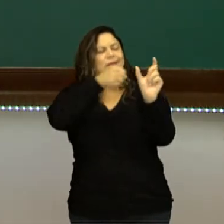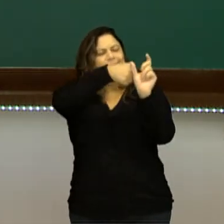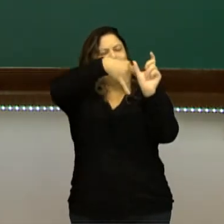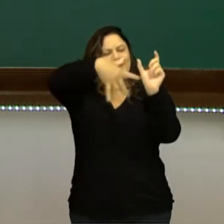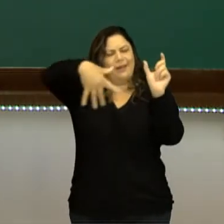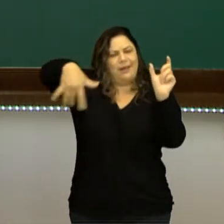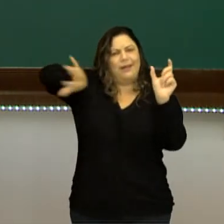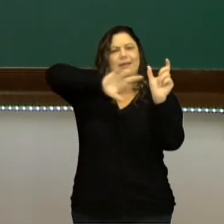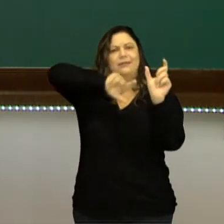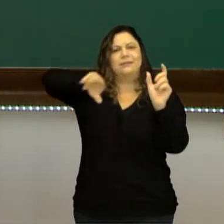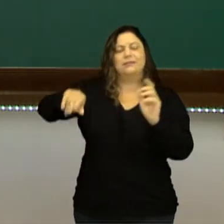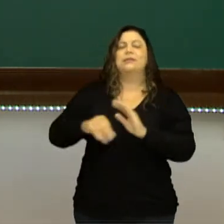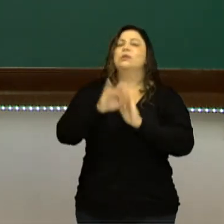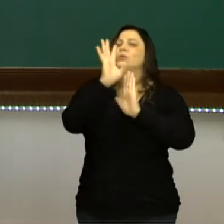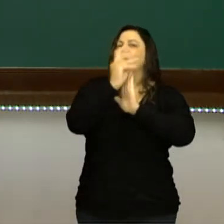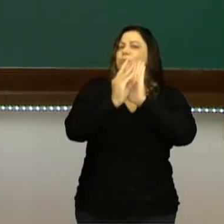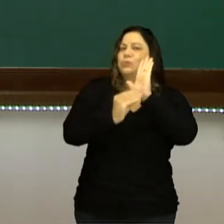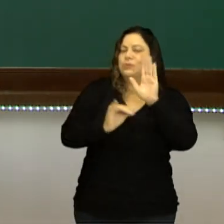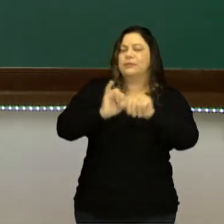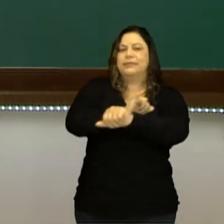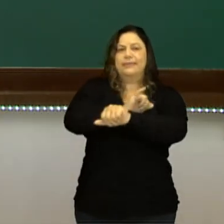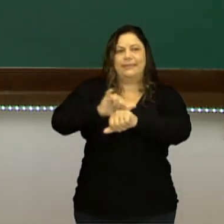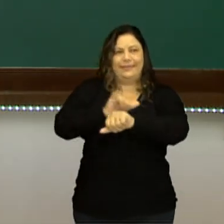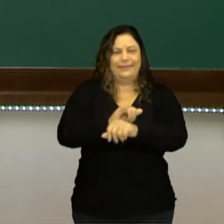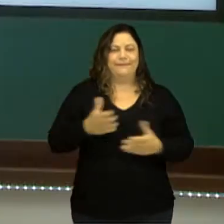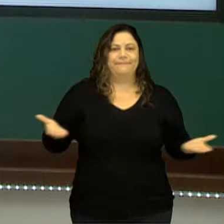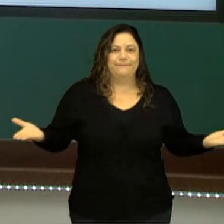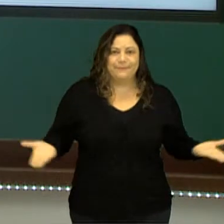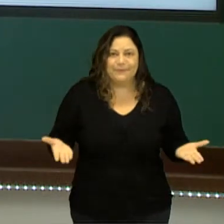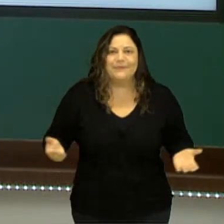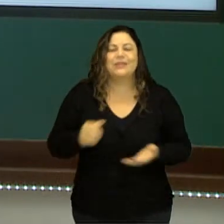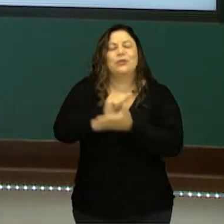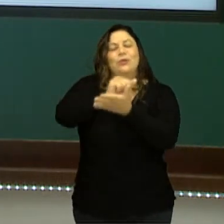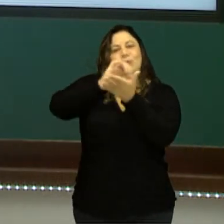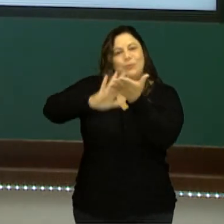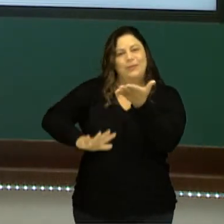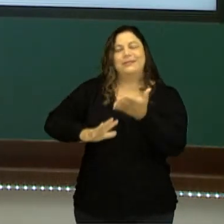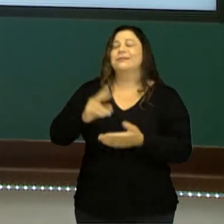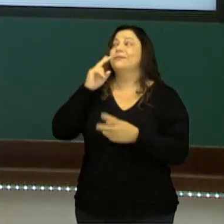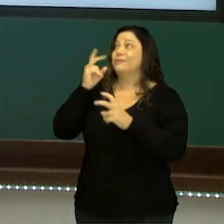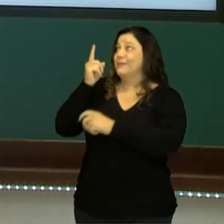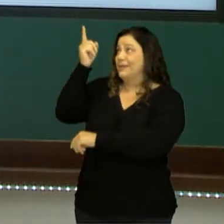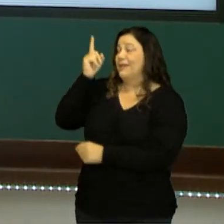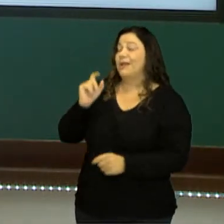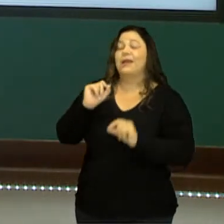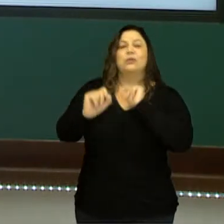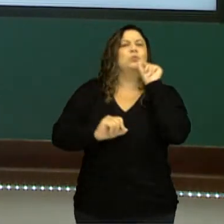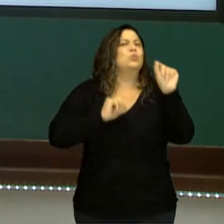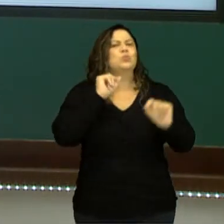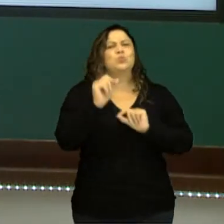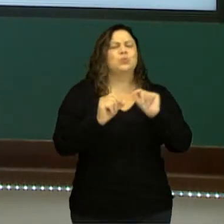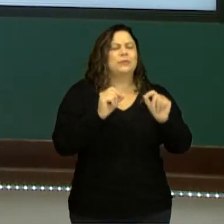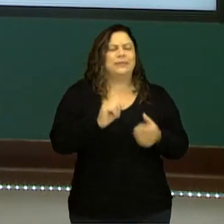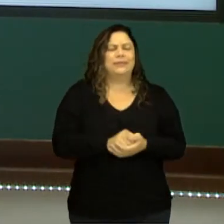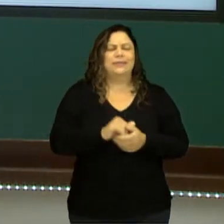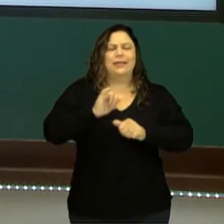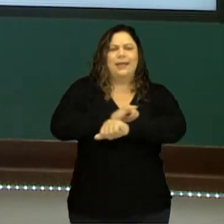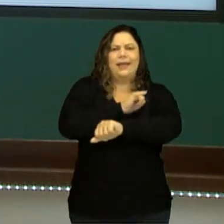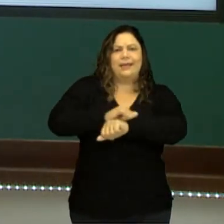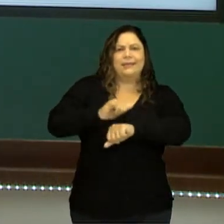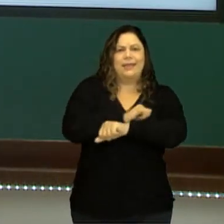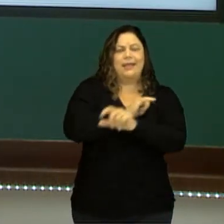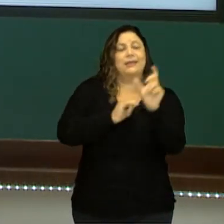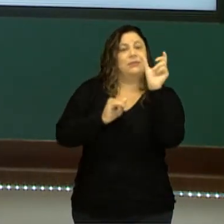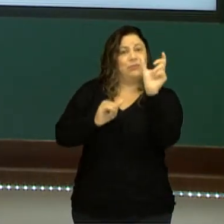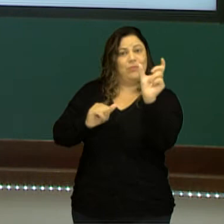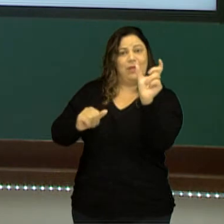o conteúdo de técnicas de estudo. Galera, aqui uma atividade, né? Em que consiste a técnica do mapa mental?